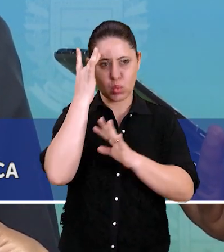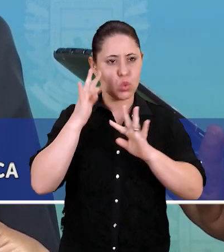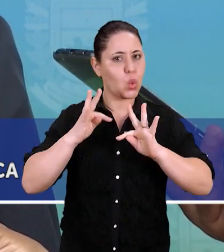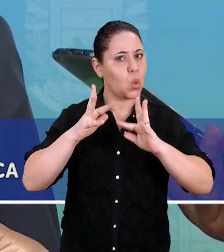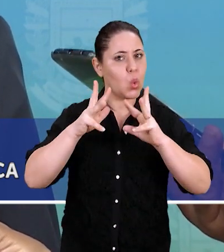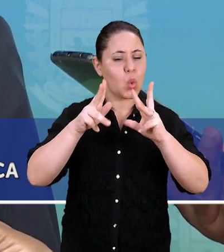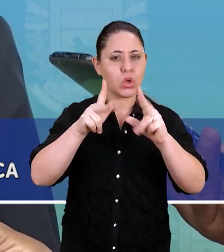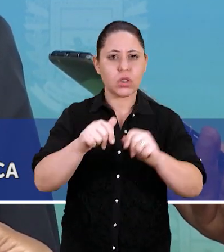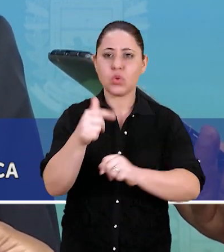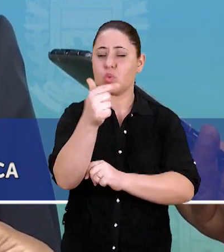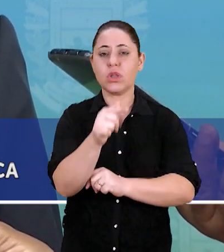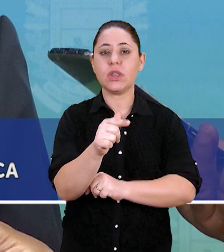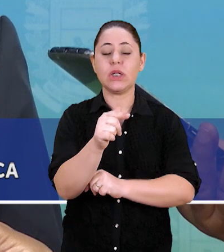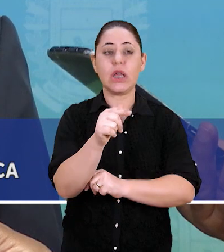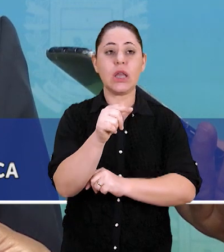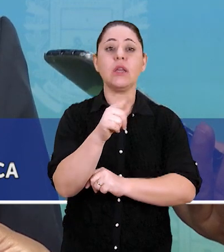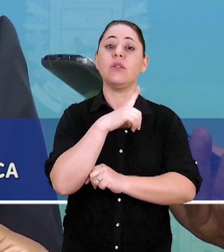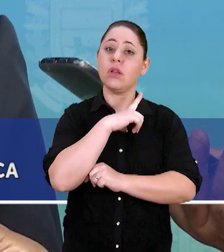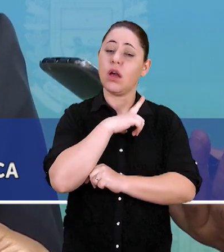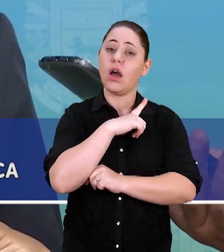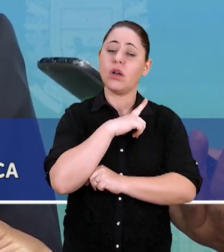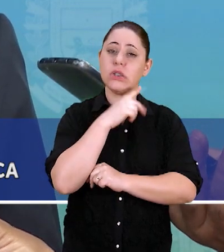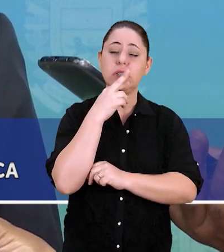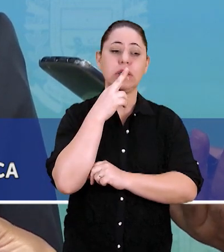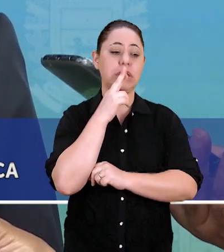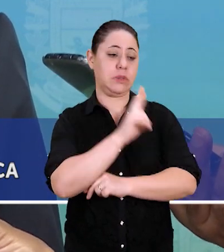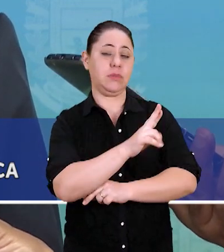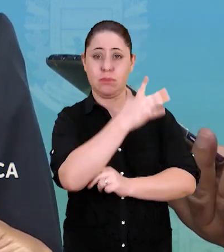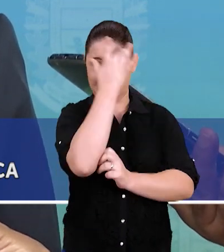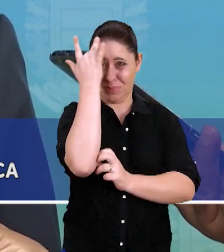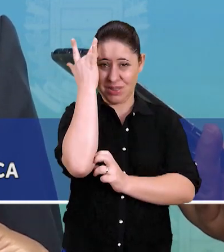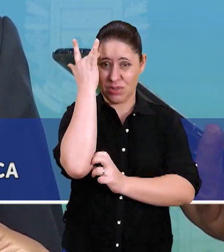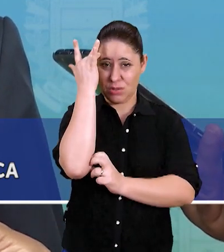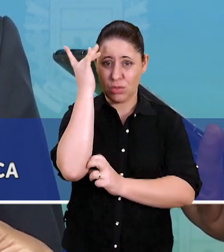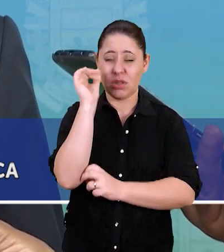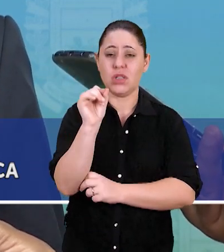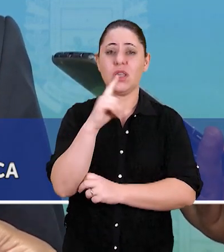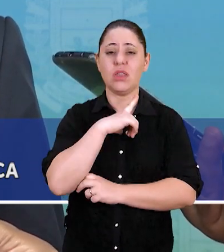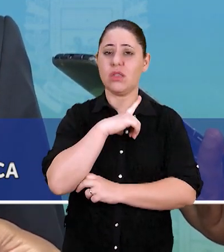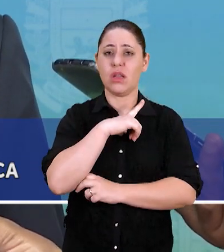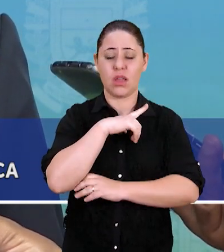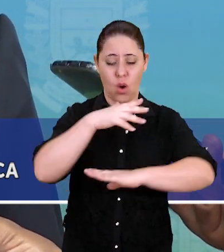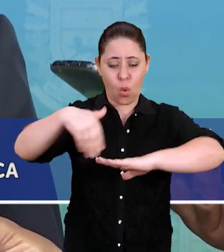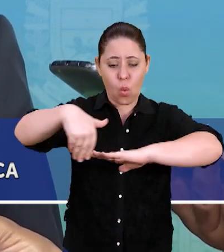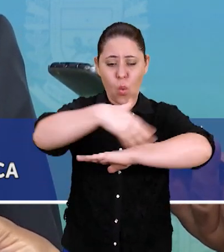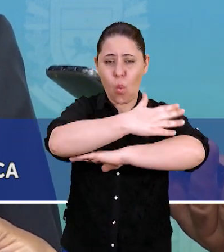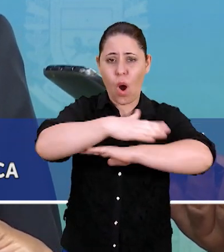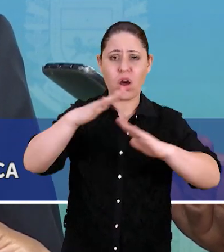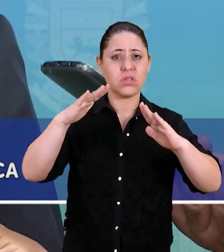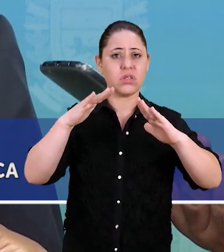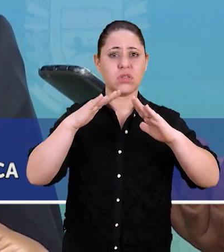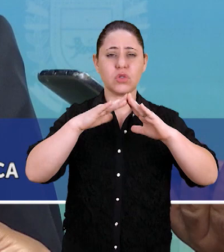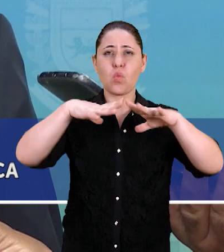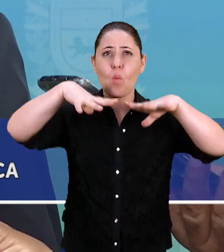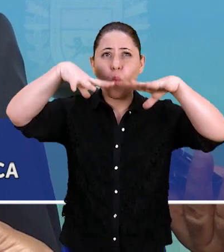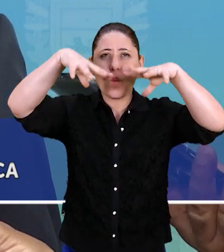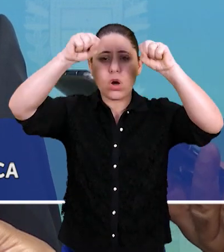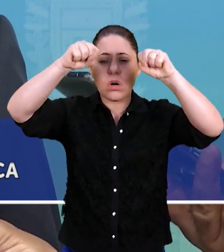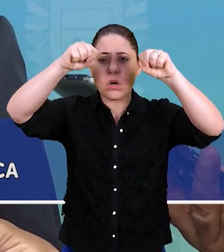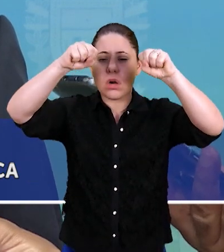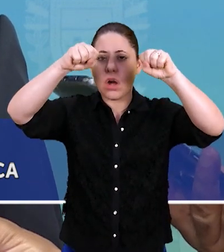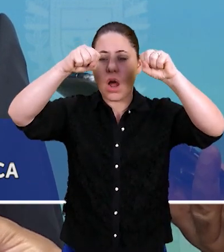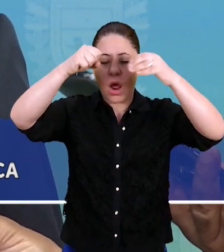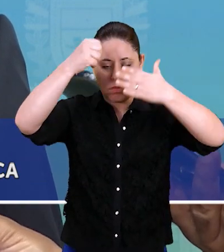de todo mundo, de todas as residências. No entanto, existem várias reclamações de consumidores que está com a